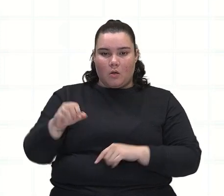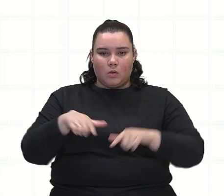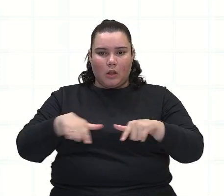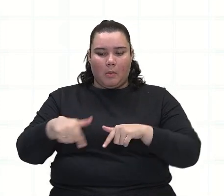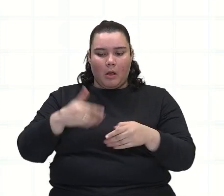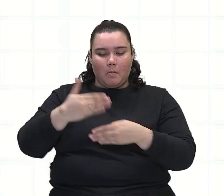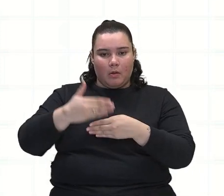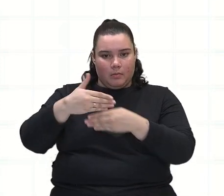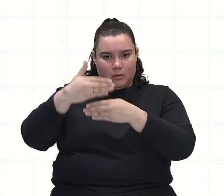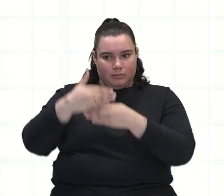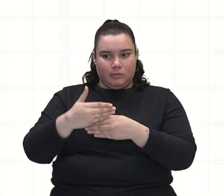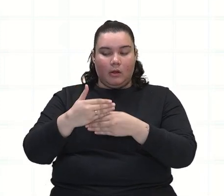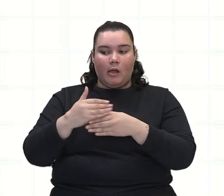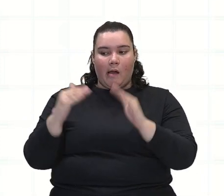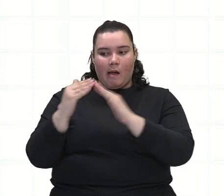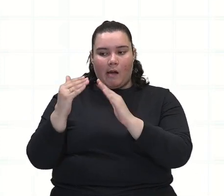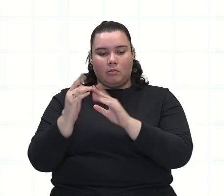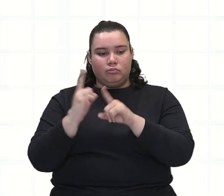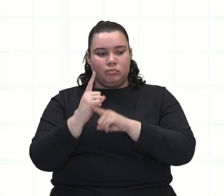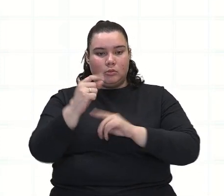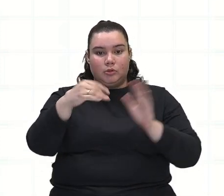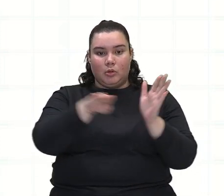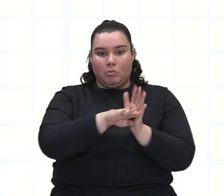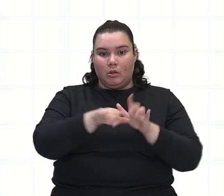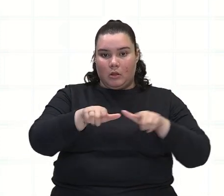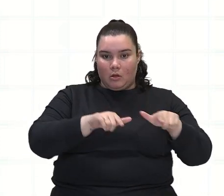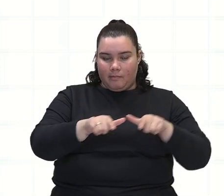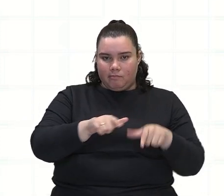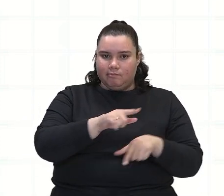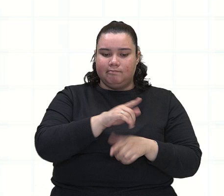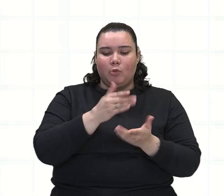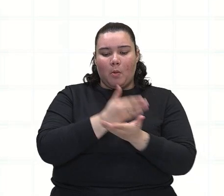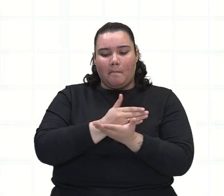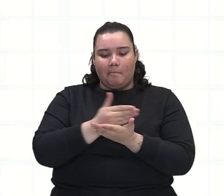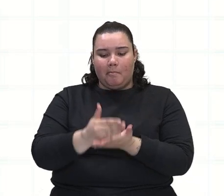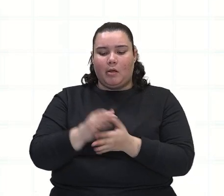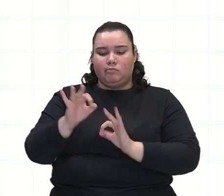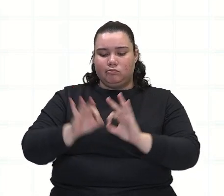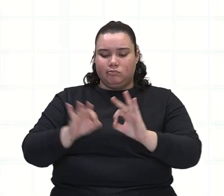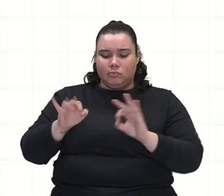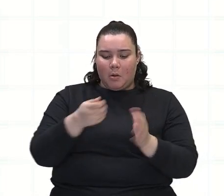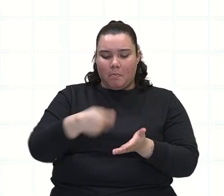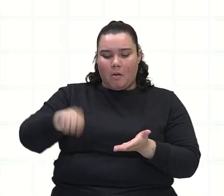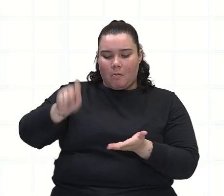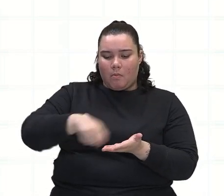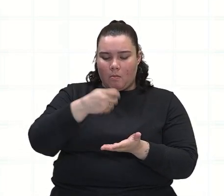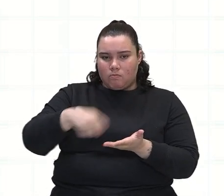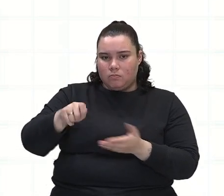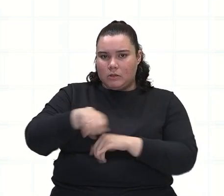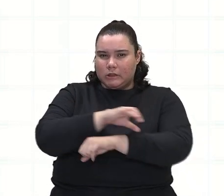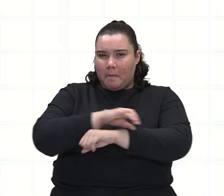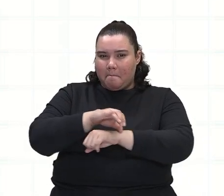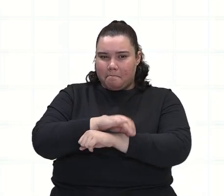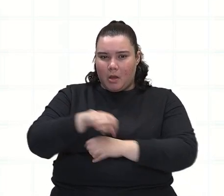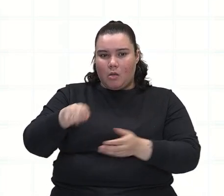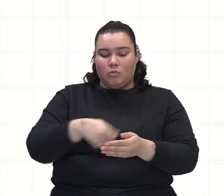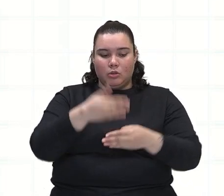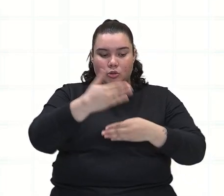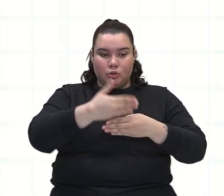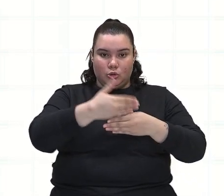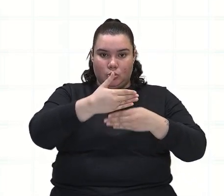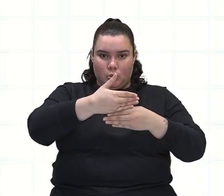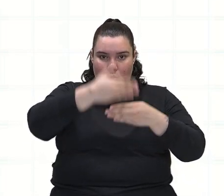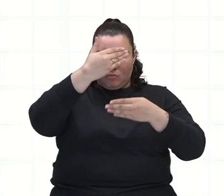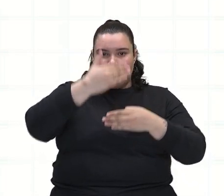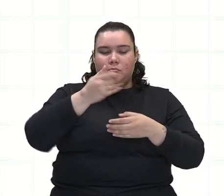para o seu trabalho. Chegando na obra, ele preparou a massa de cimento, carregou tijolos e construiu